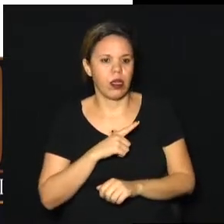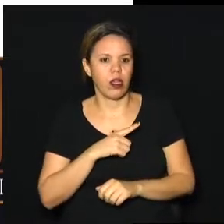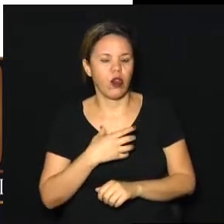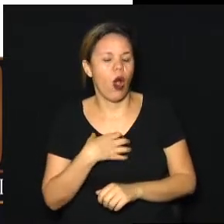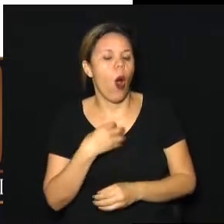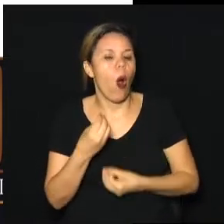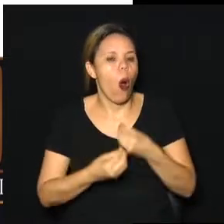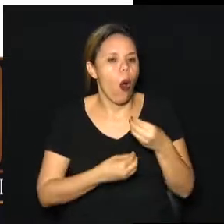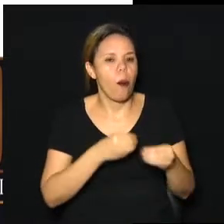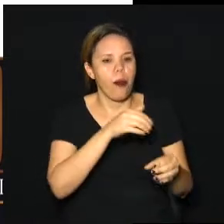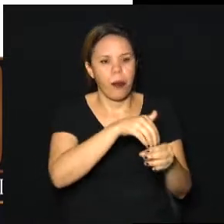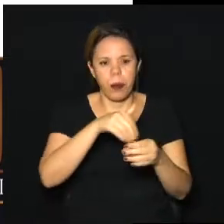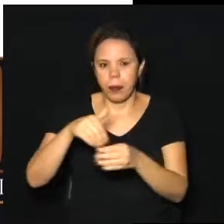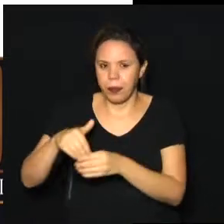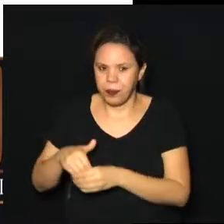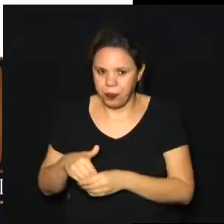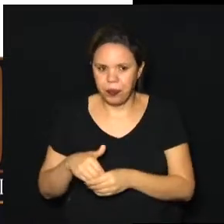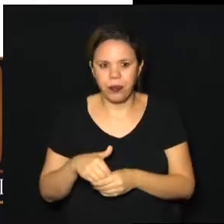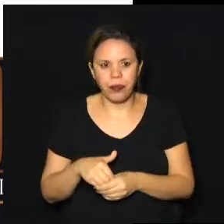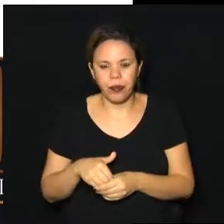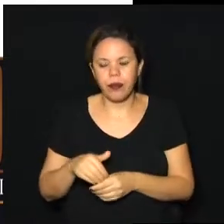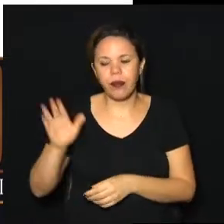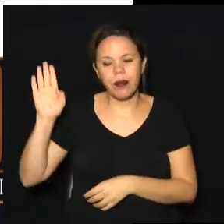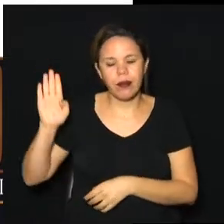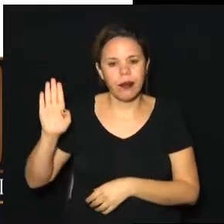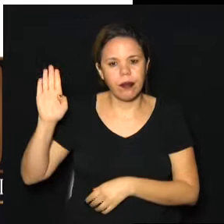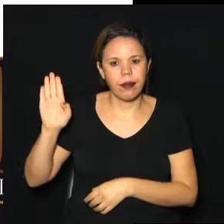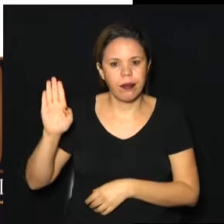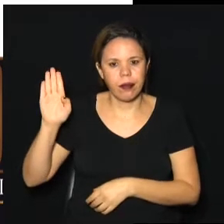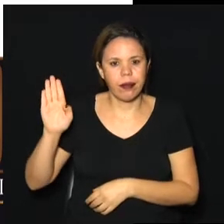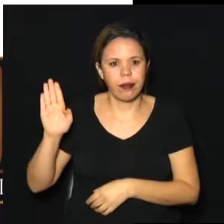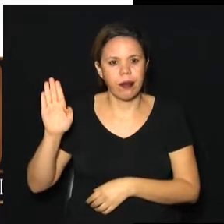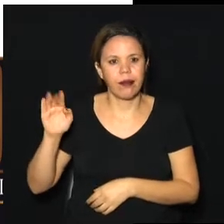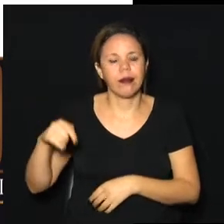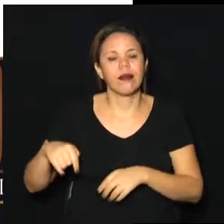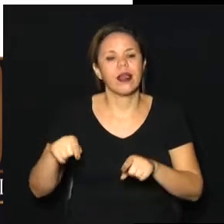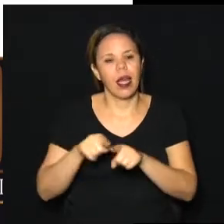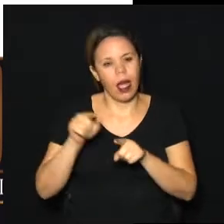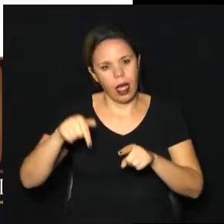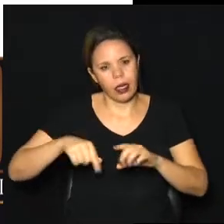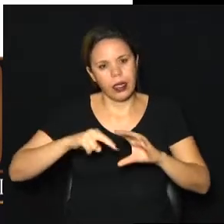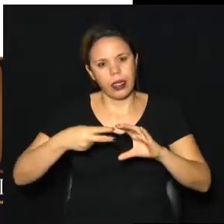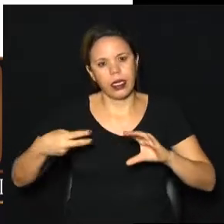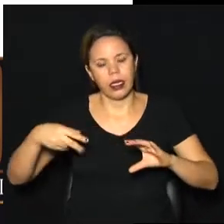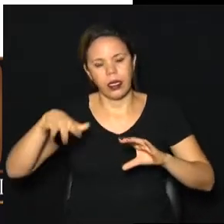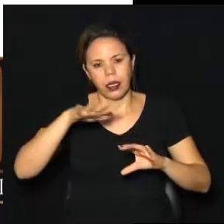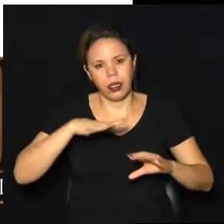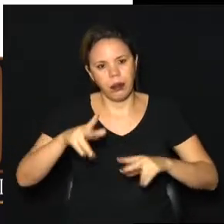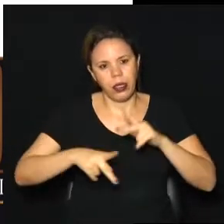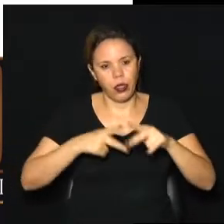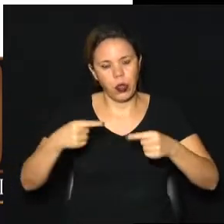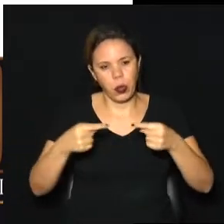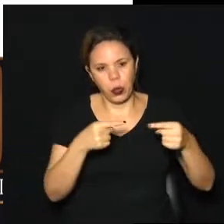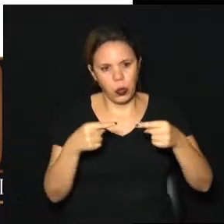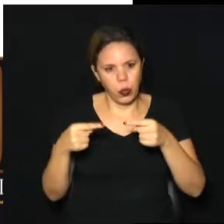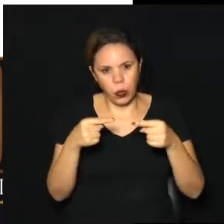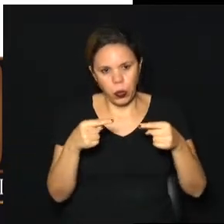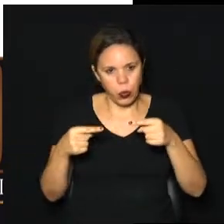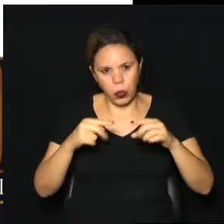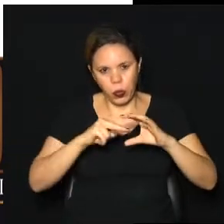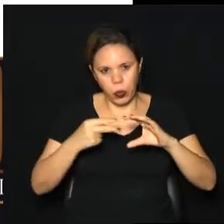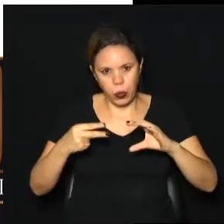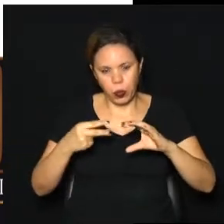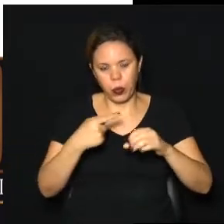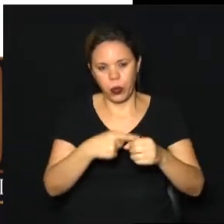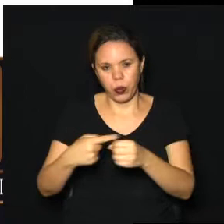de eleição daqueles que são candidatos ao Poder Legislativo, portanto, aqueles que concorrem à Câmara